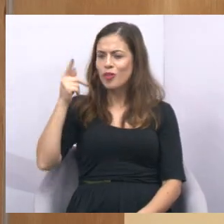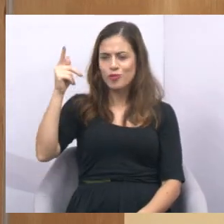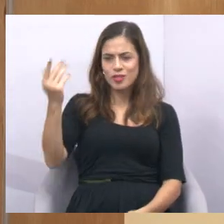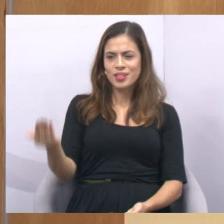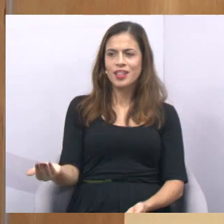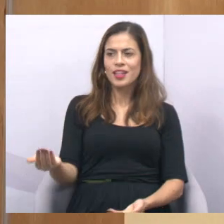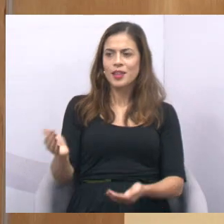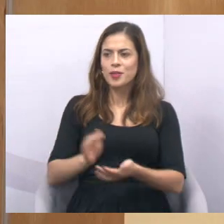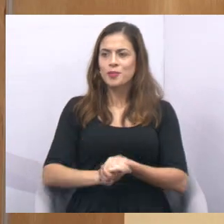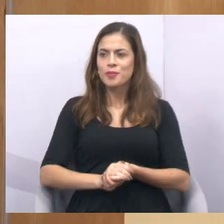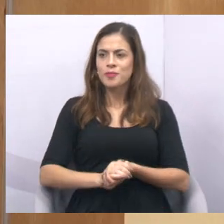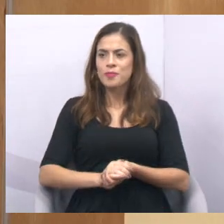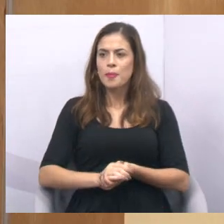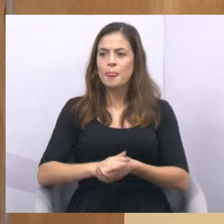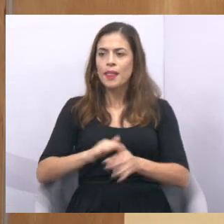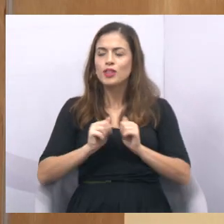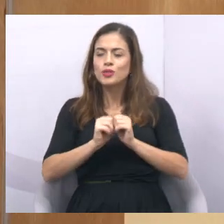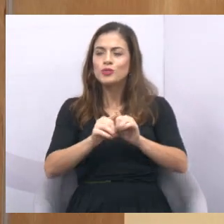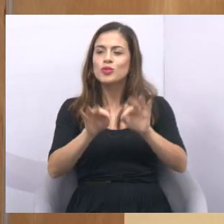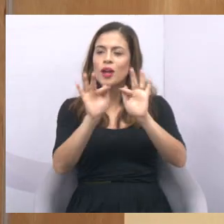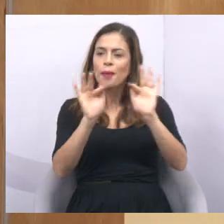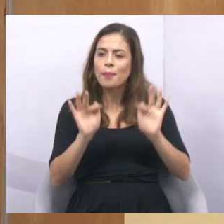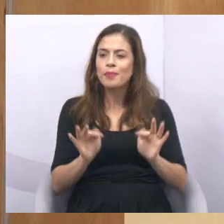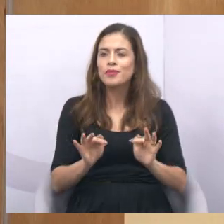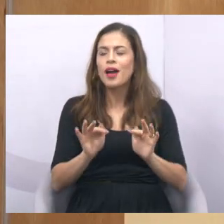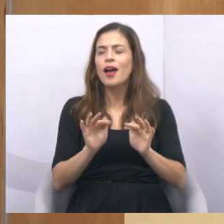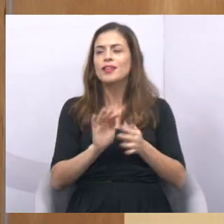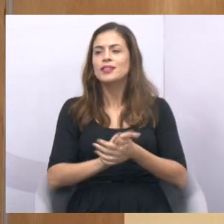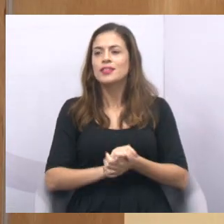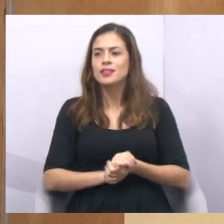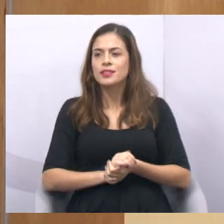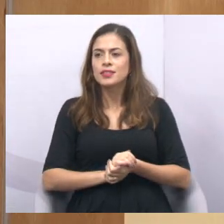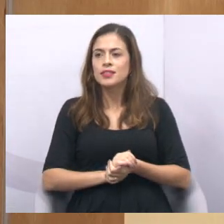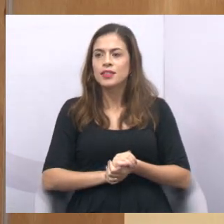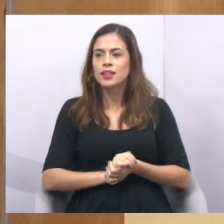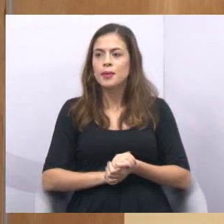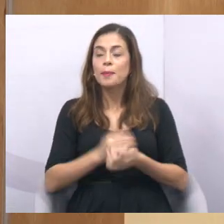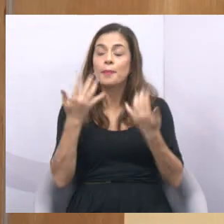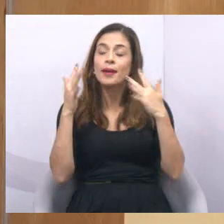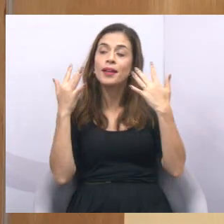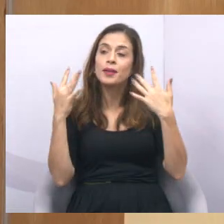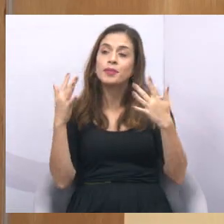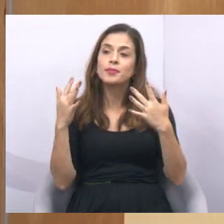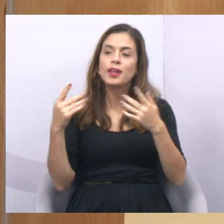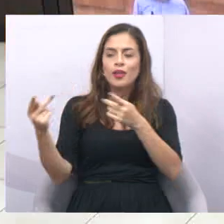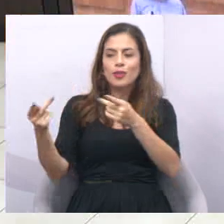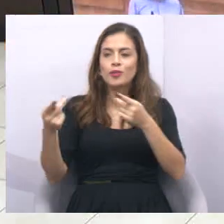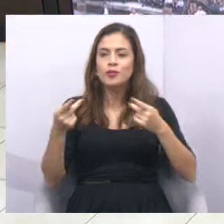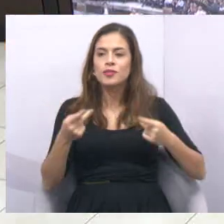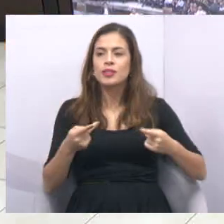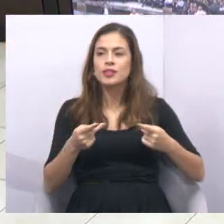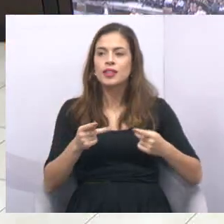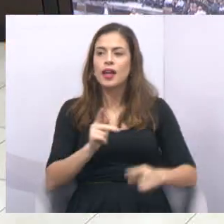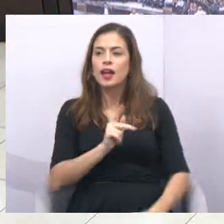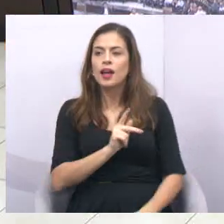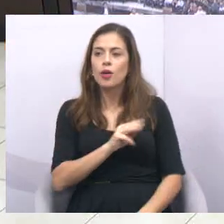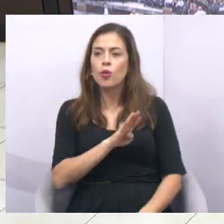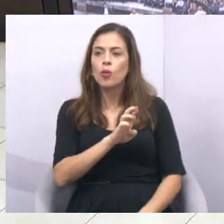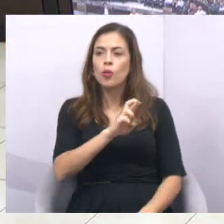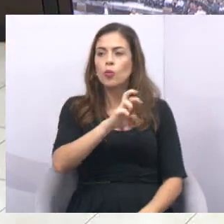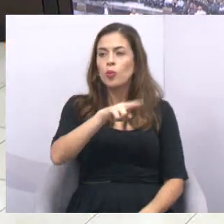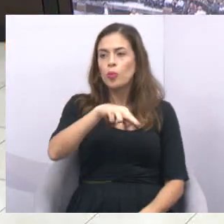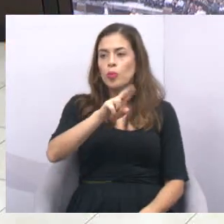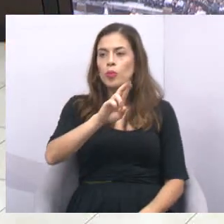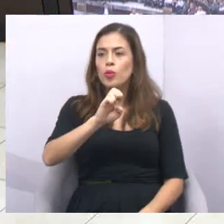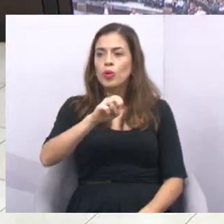familiares muita paz, saúde e alegrias. Parabéns e obrigado por tudo e sempre. Gostaria de convidar o Bruno Capelli, que é nosso diretor de esporte, também ex-presidente,